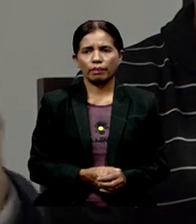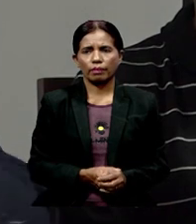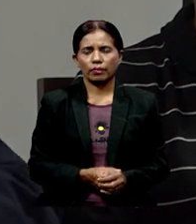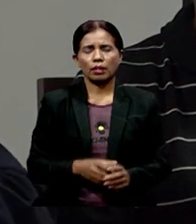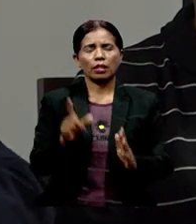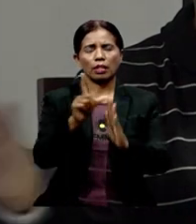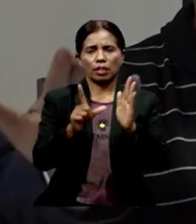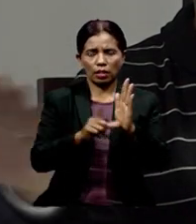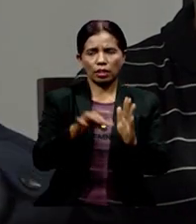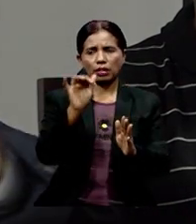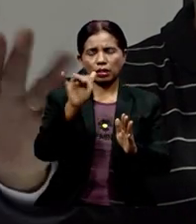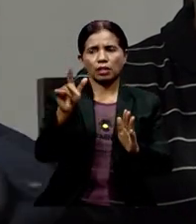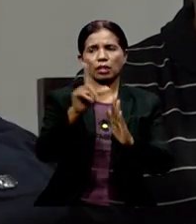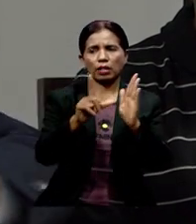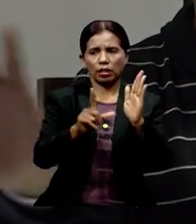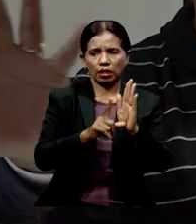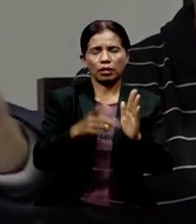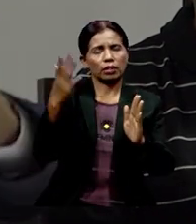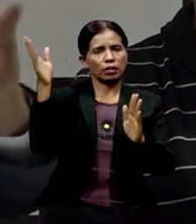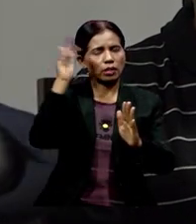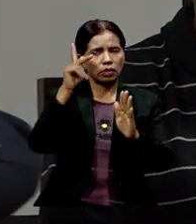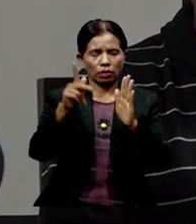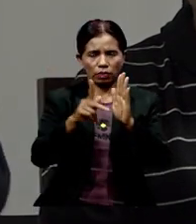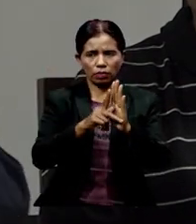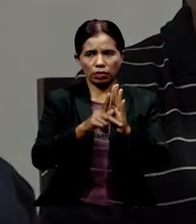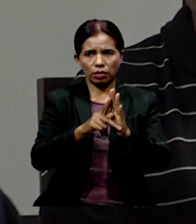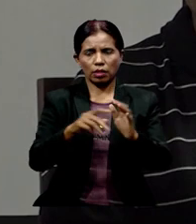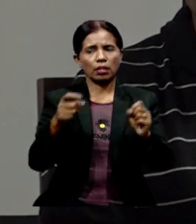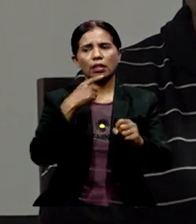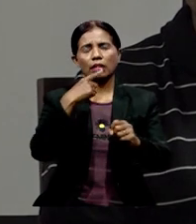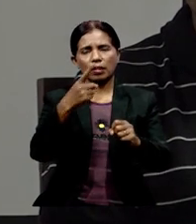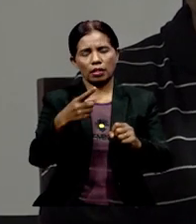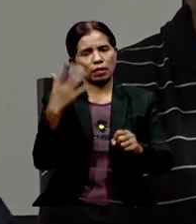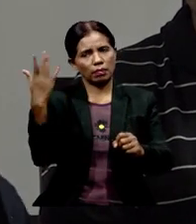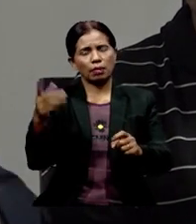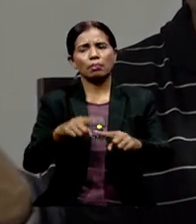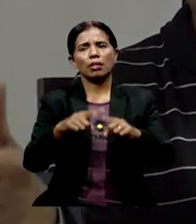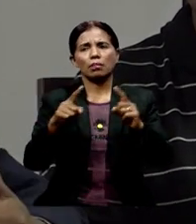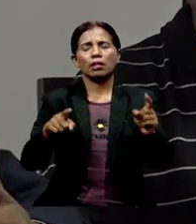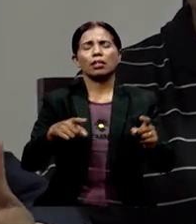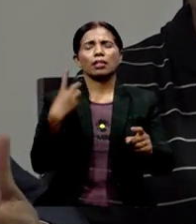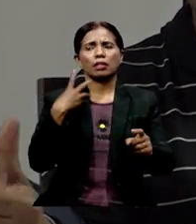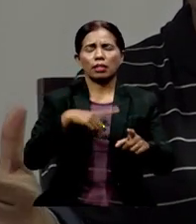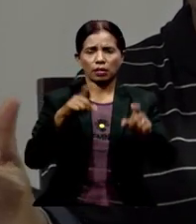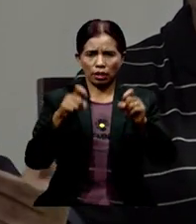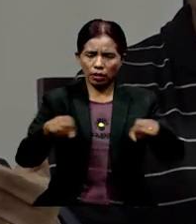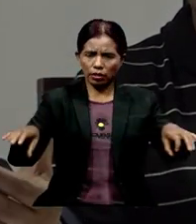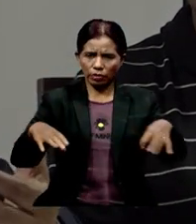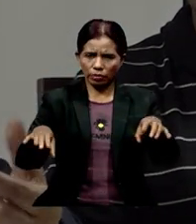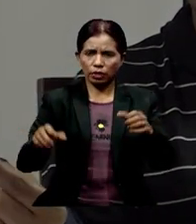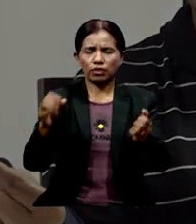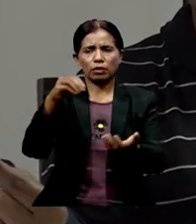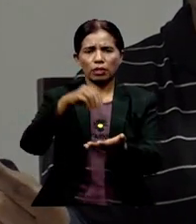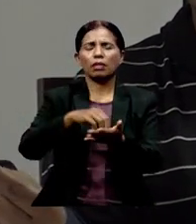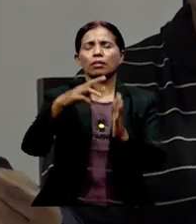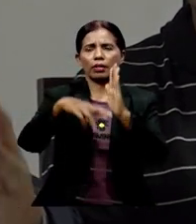lei, sim, base legal, não vai, e fotografia, boa ser, não é, não vai, mas mecanismo, não vai, tem que